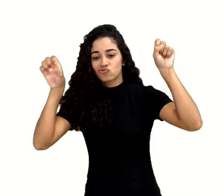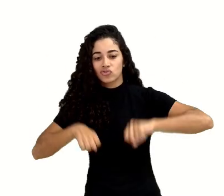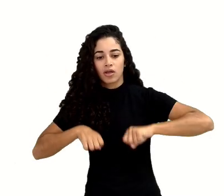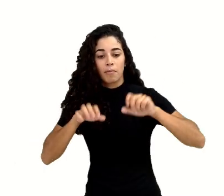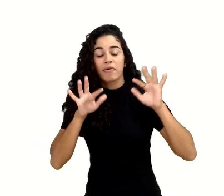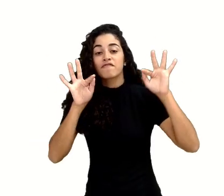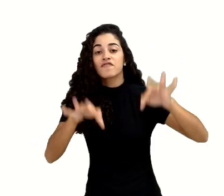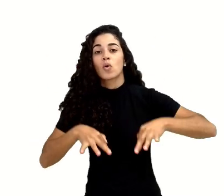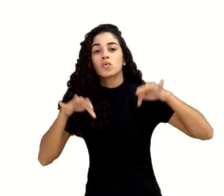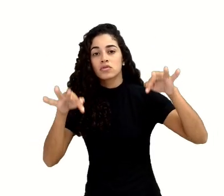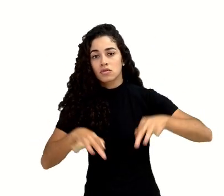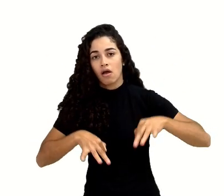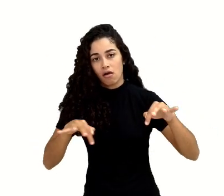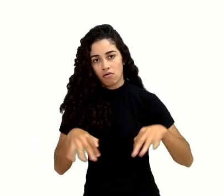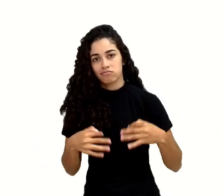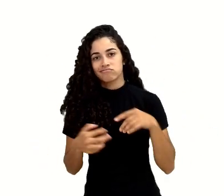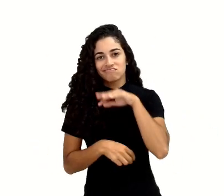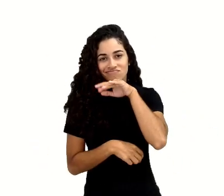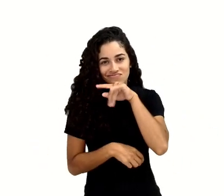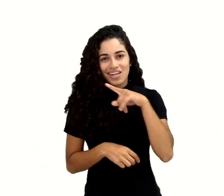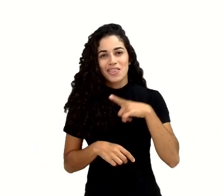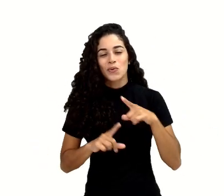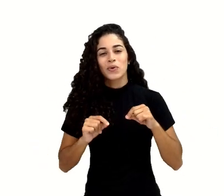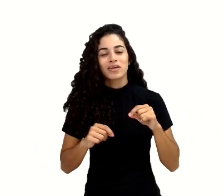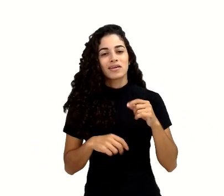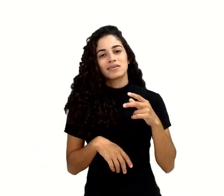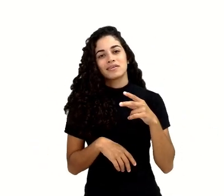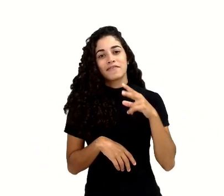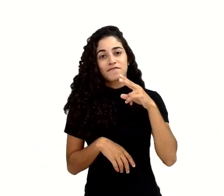vai ter um fortalecimento das monarquias